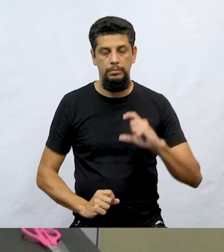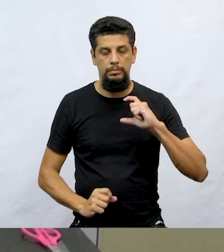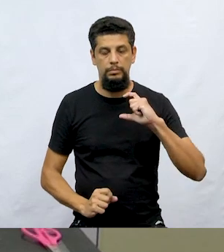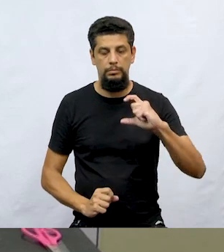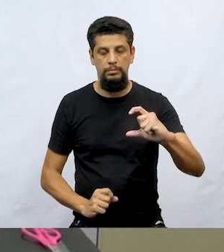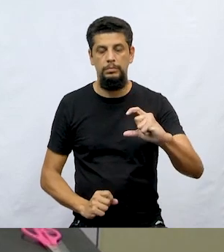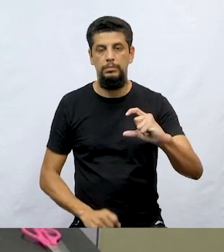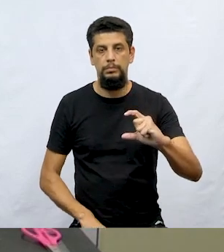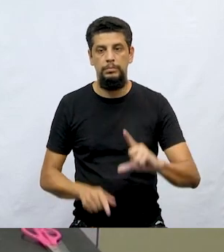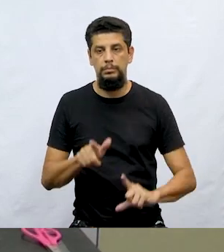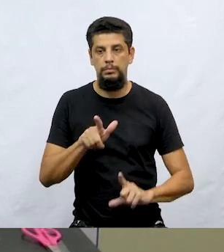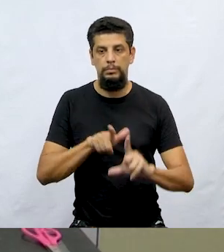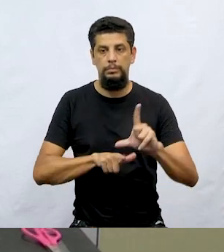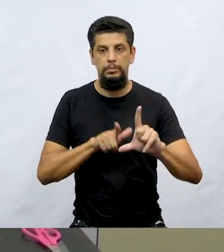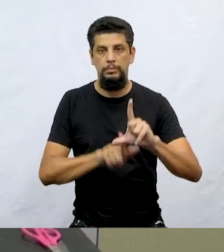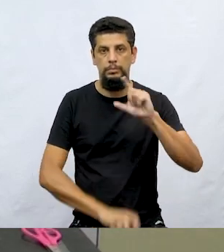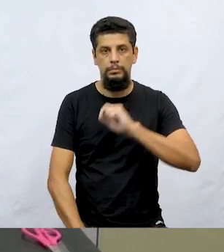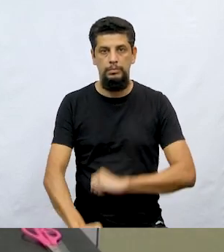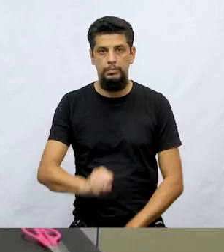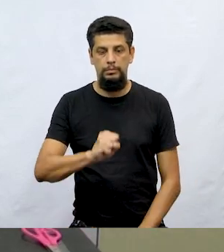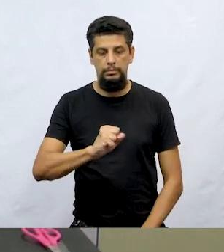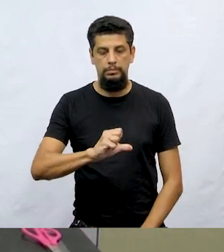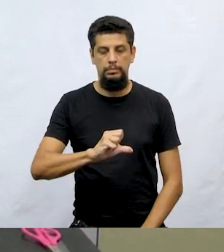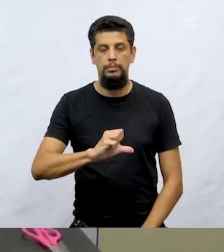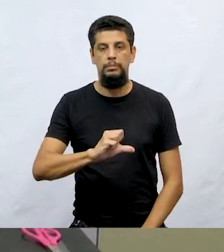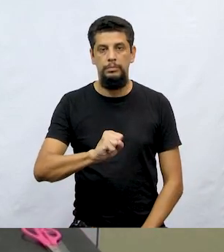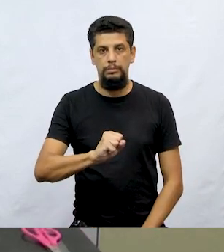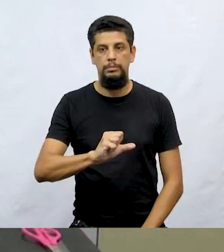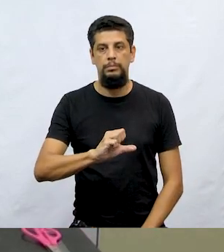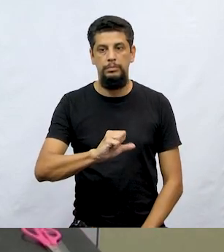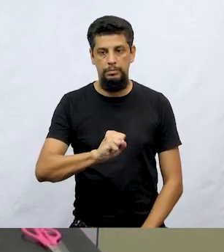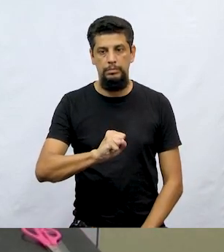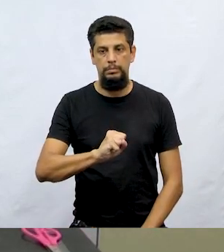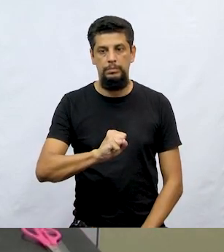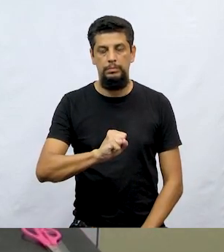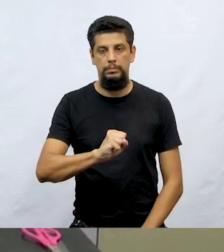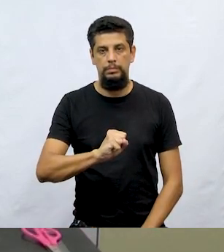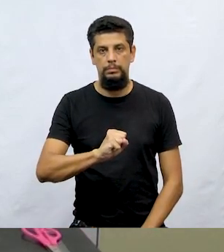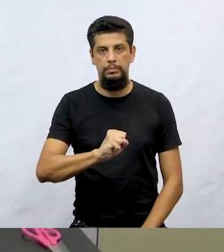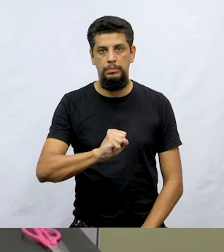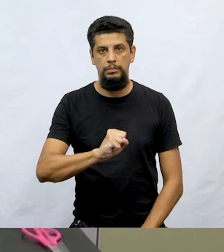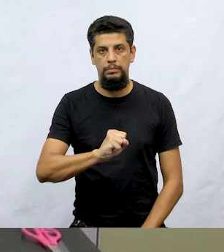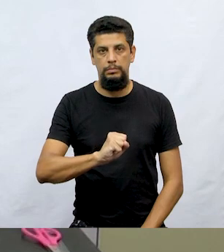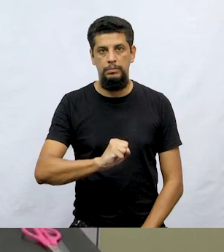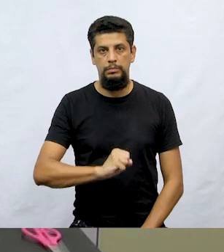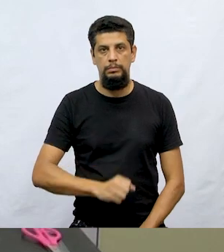meu papel. Olha lá, letra S.